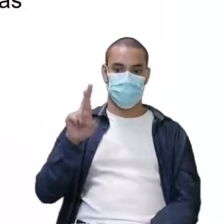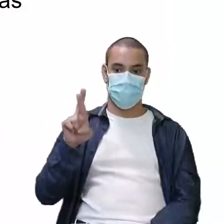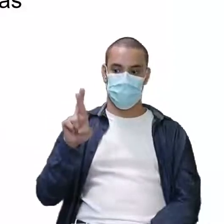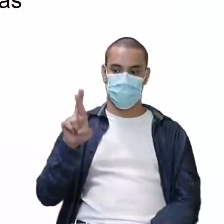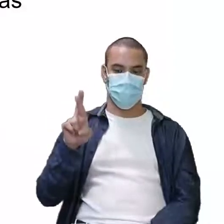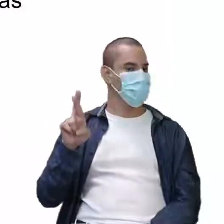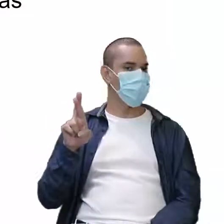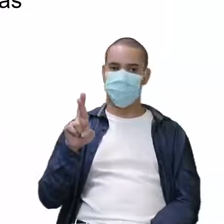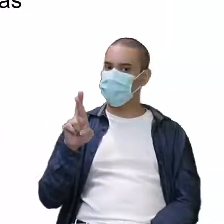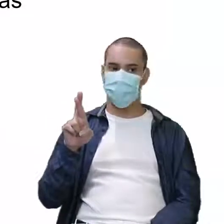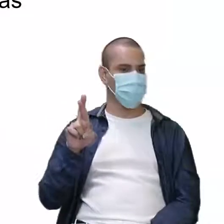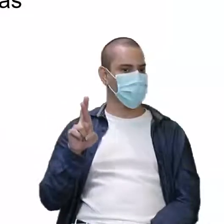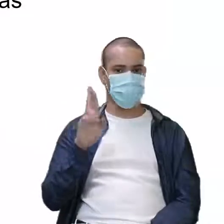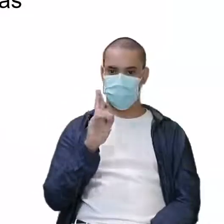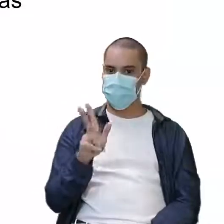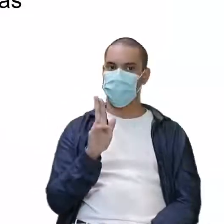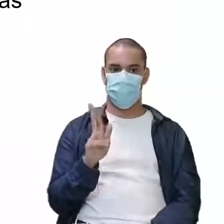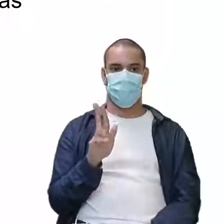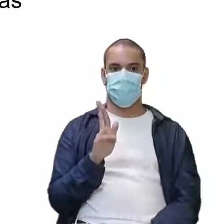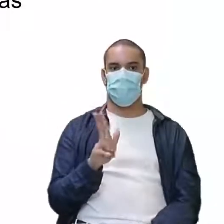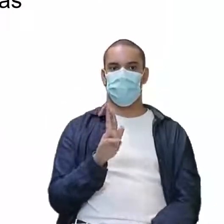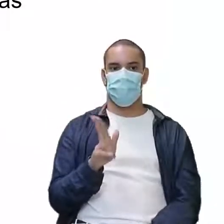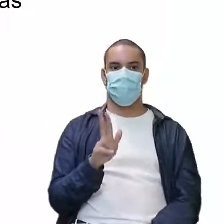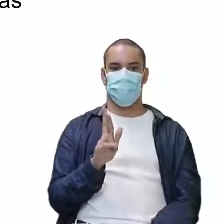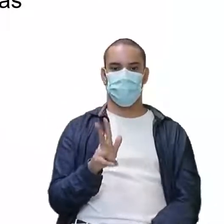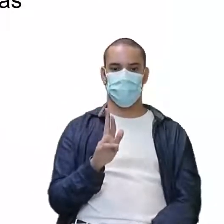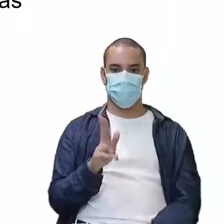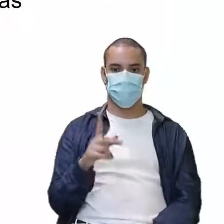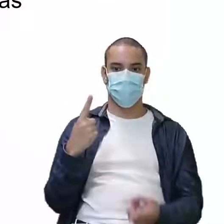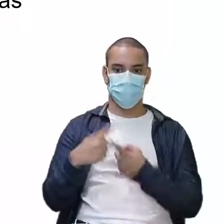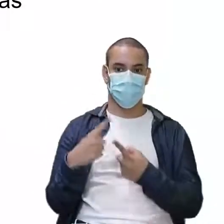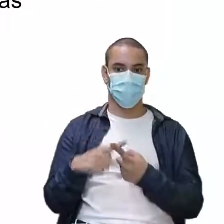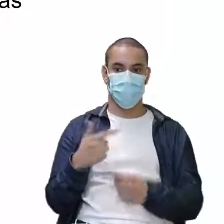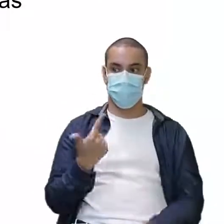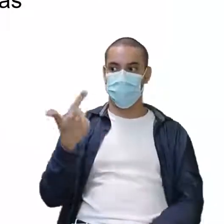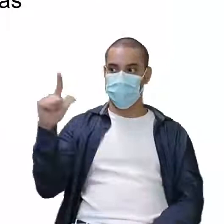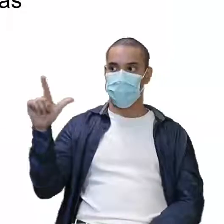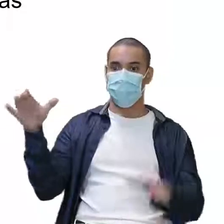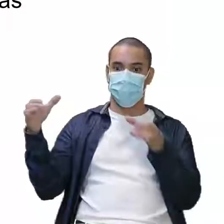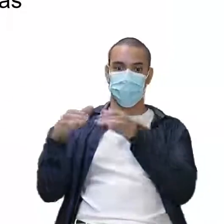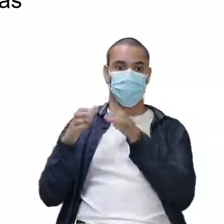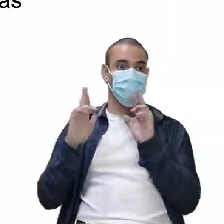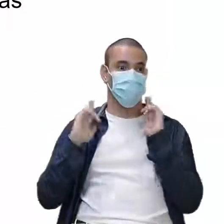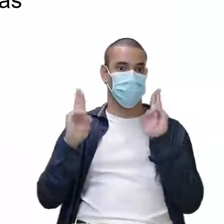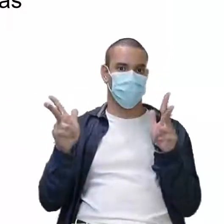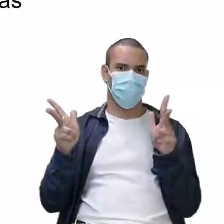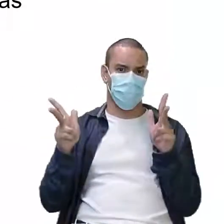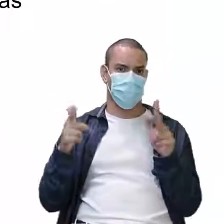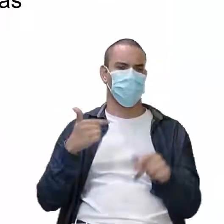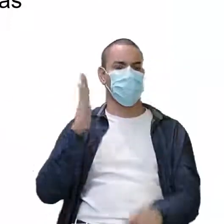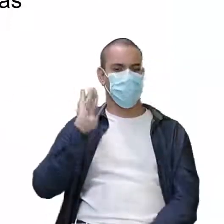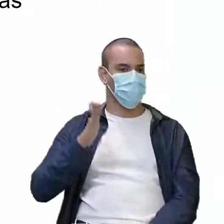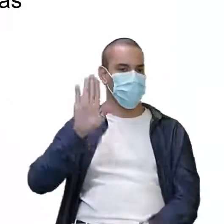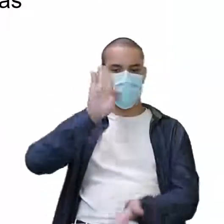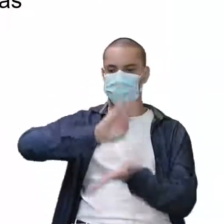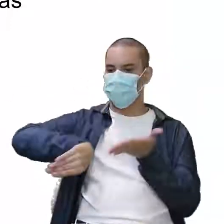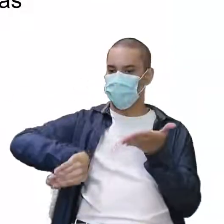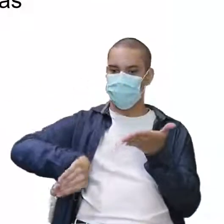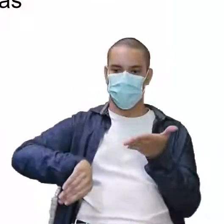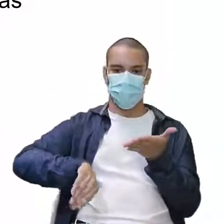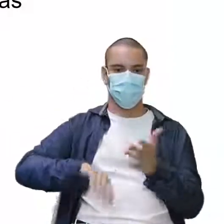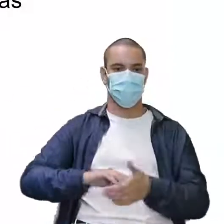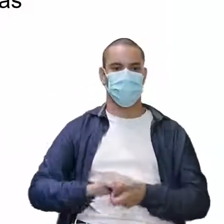interespecíficas. Então, eu já sei que interespecíficas é entre indivíduos de espécies diferentes. Já descarto elas